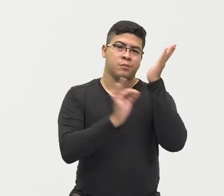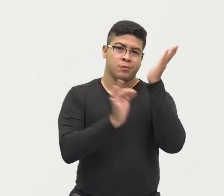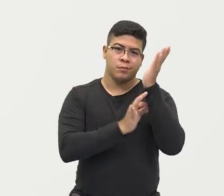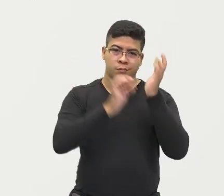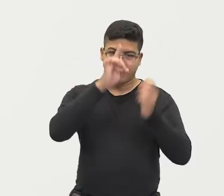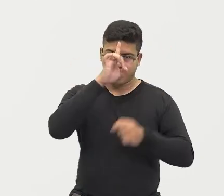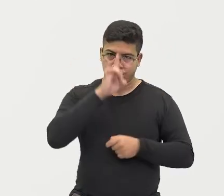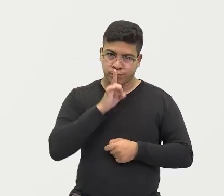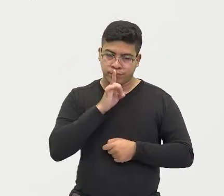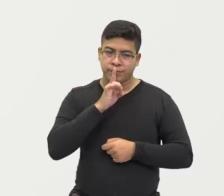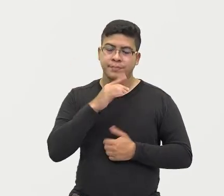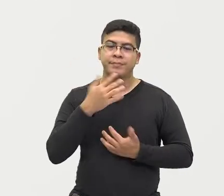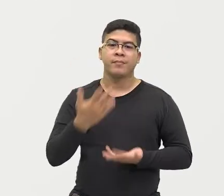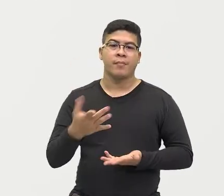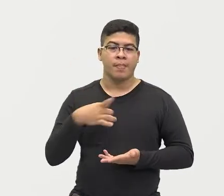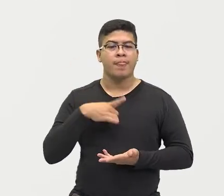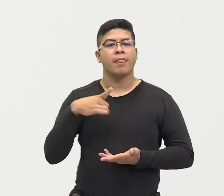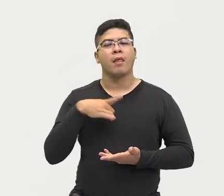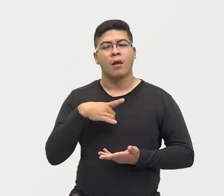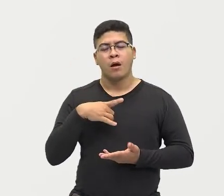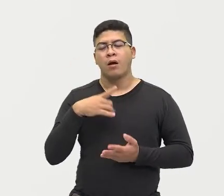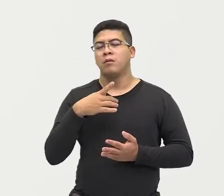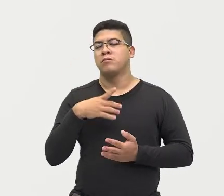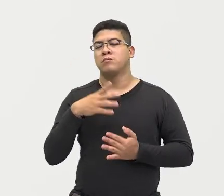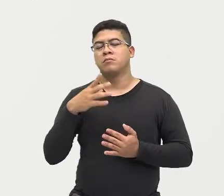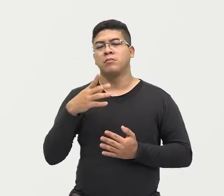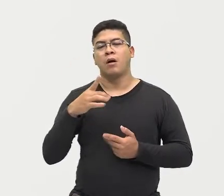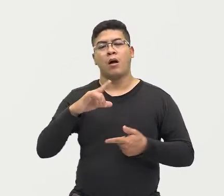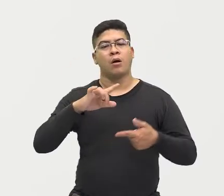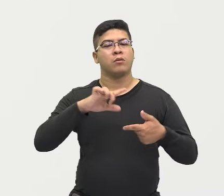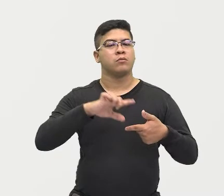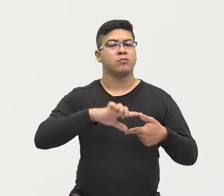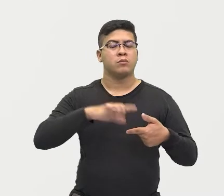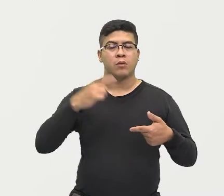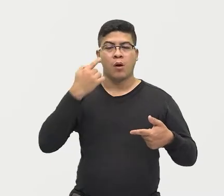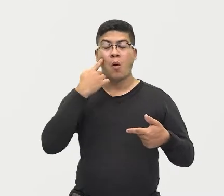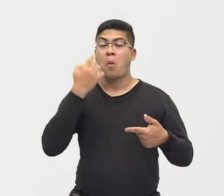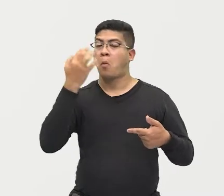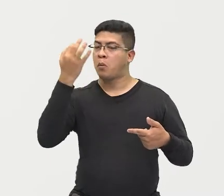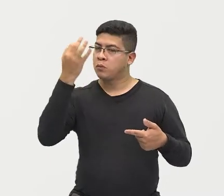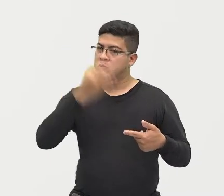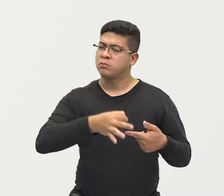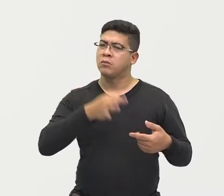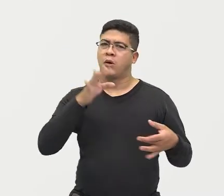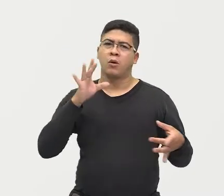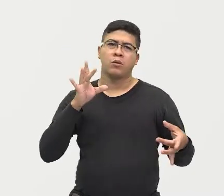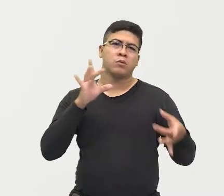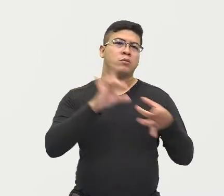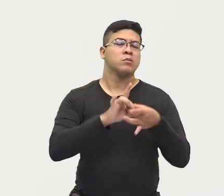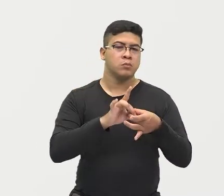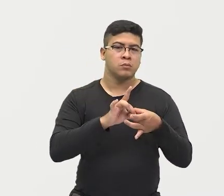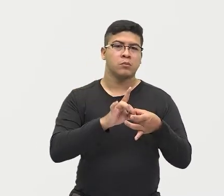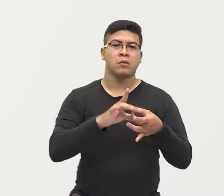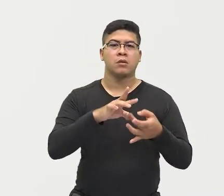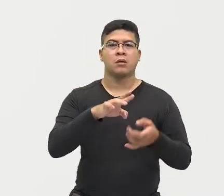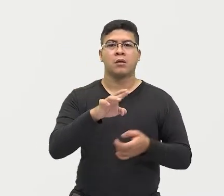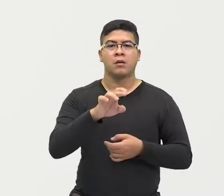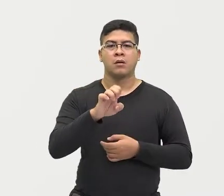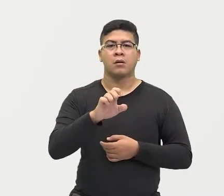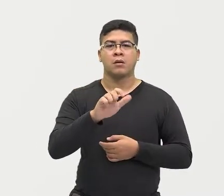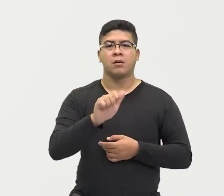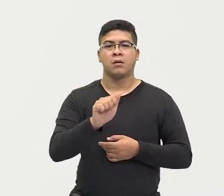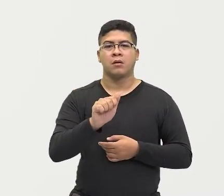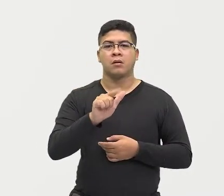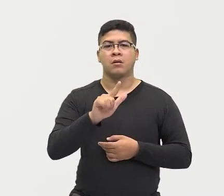dele. Ele tinha um fio realista ligado às suas obras. Por que realista? Notem aí que nós falamos